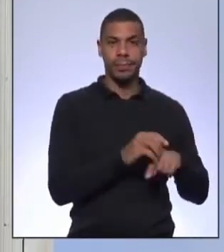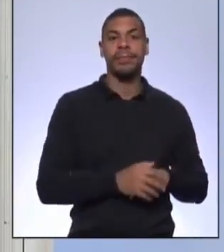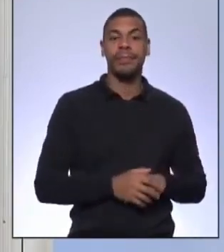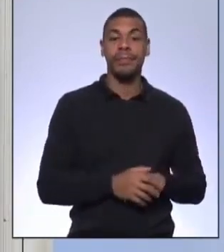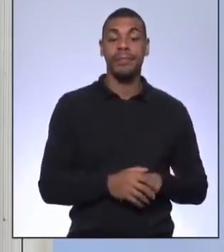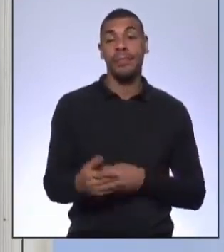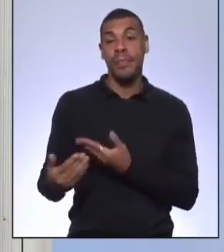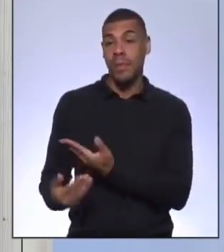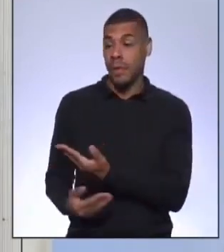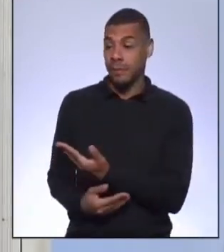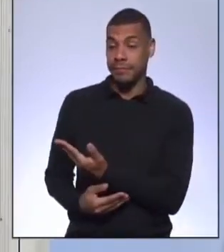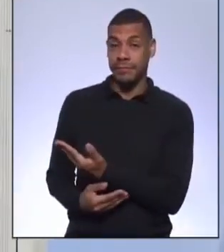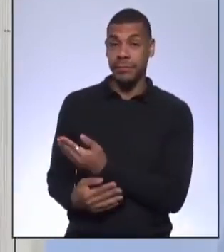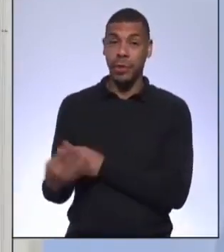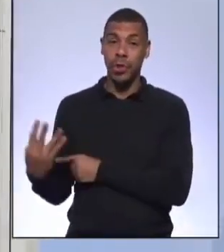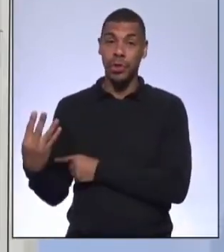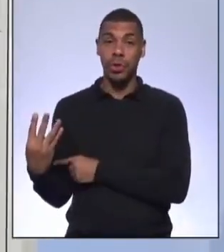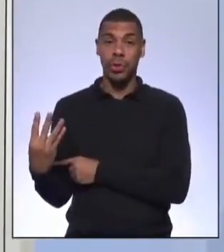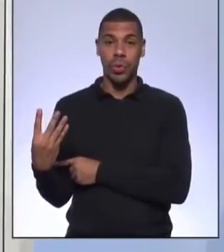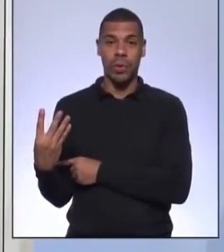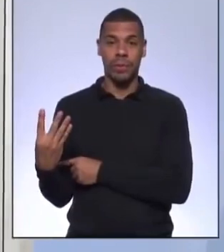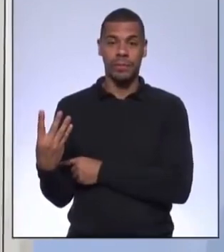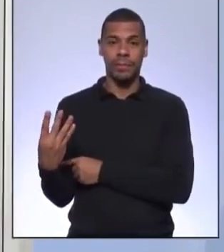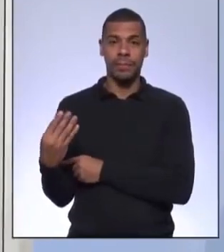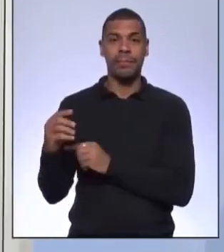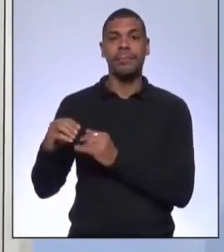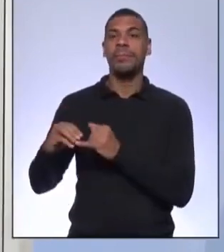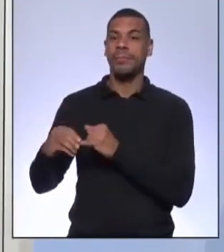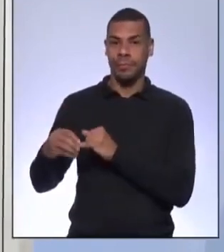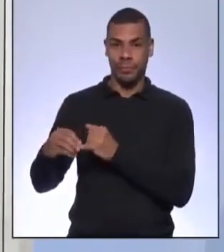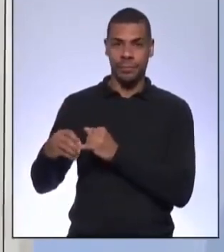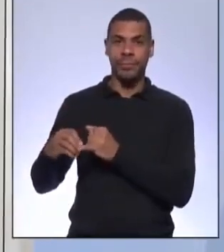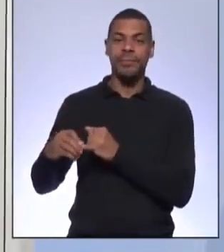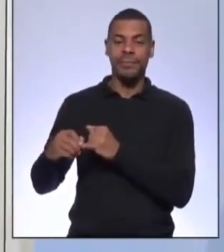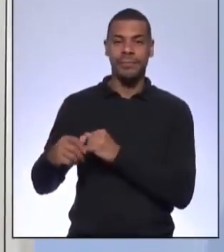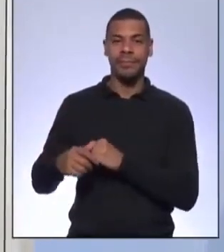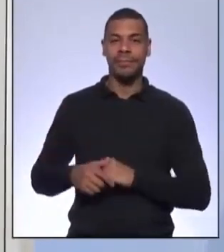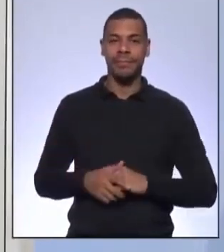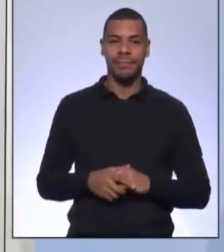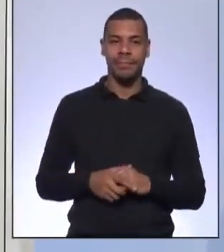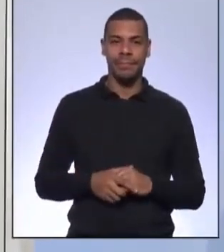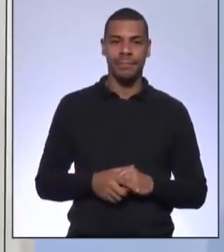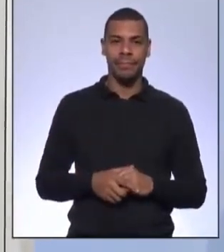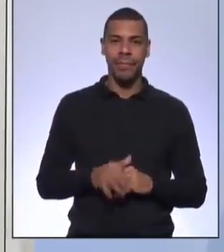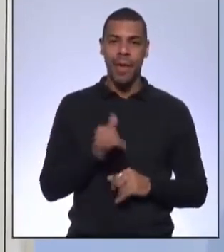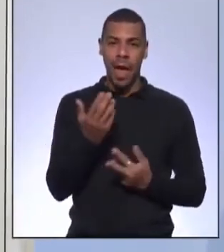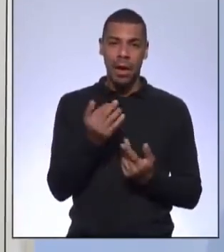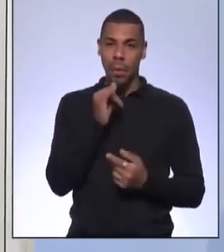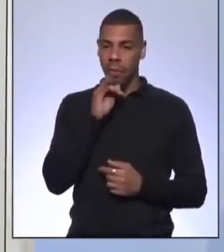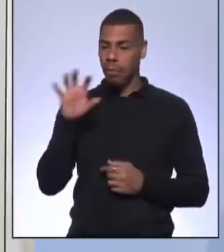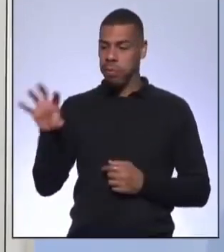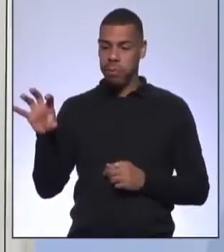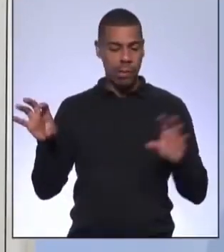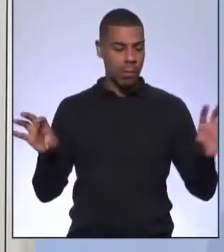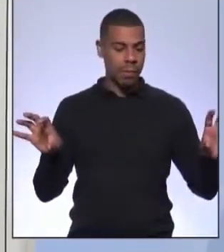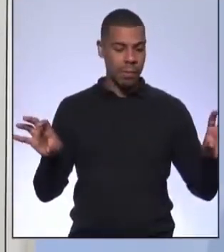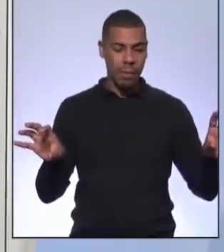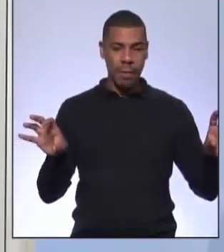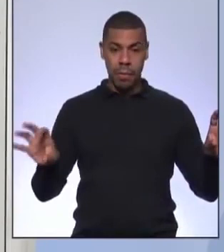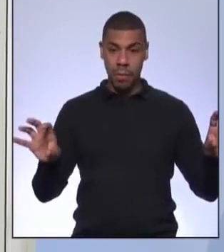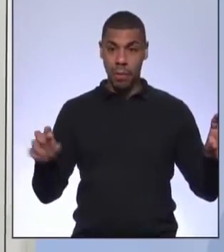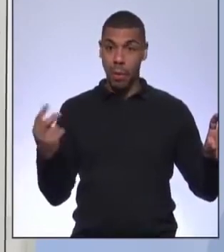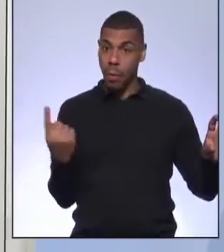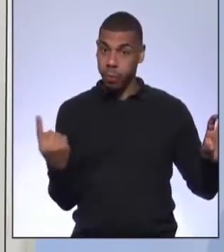cultura do milho, temos aí 4 partes indicando a cultura do feijão, portanto, né? Como se você pegar essa cultura aqui e encaixar aqui.